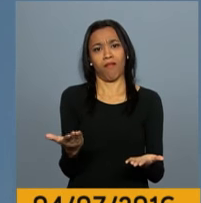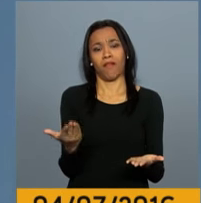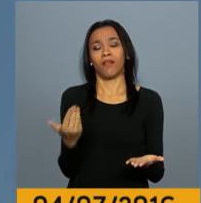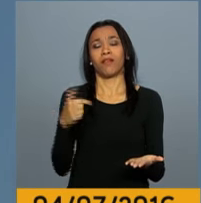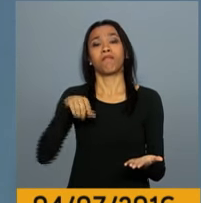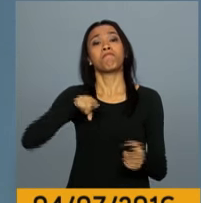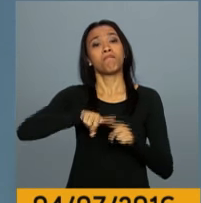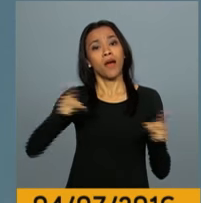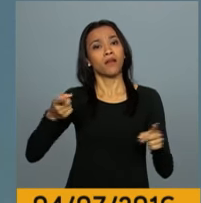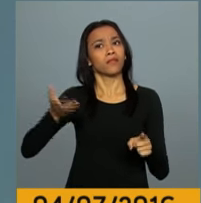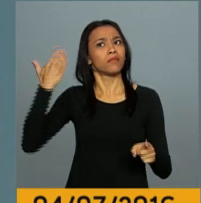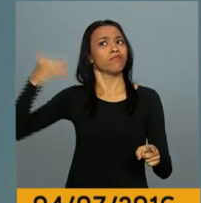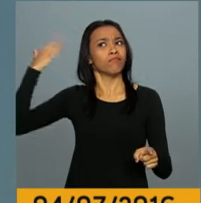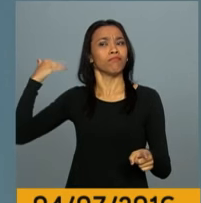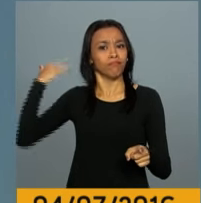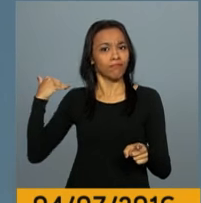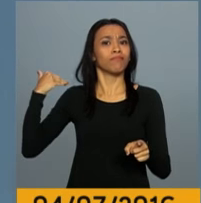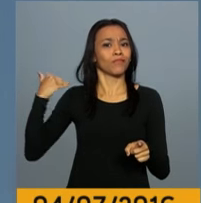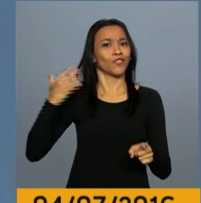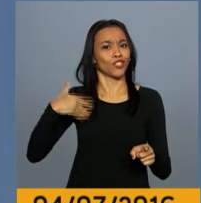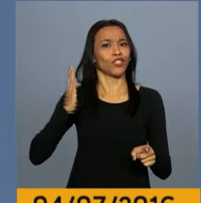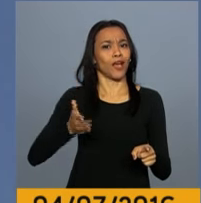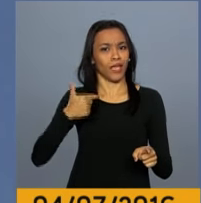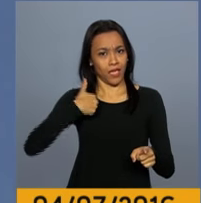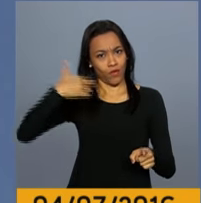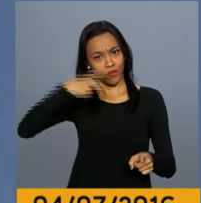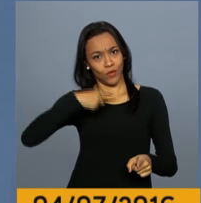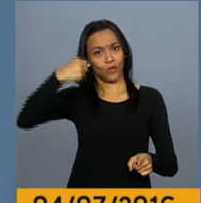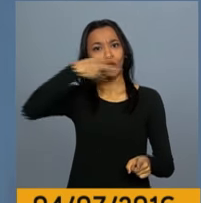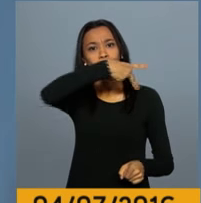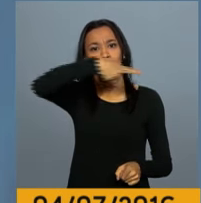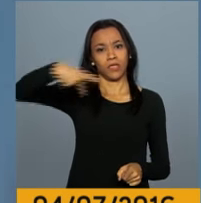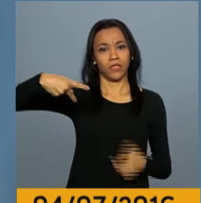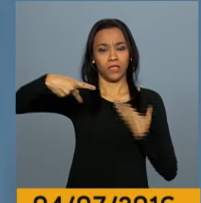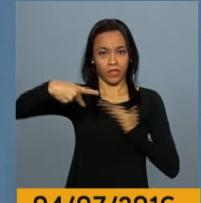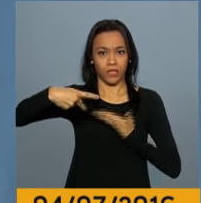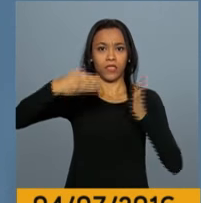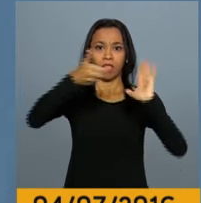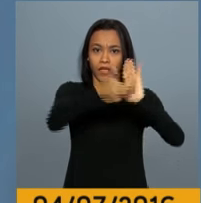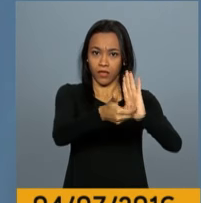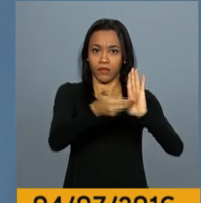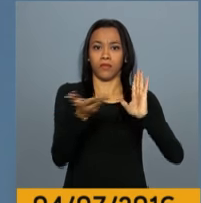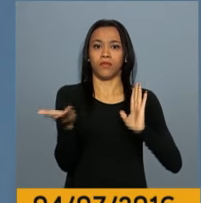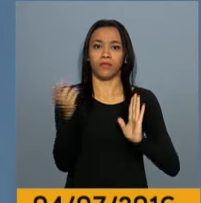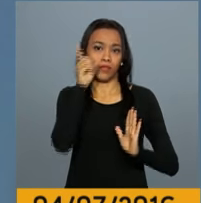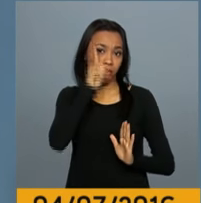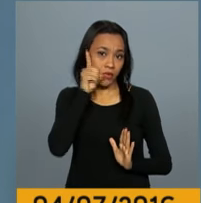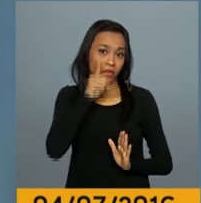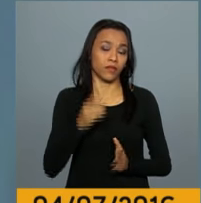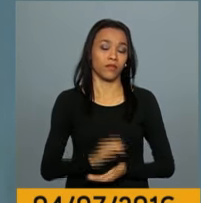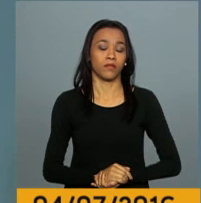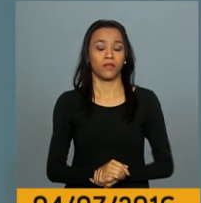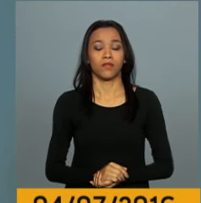longo especialmente dos vários períodos que presidi a Câmara dos Deputados.